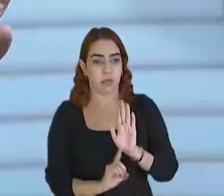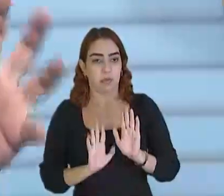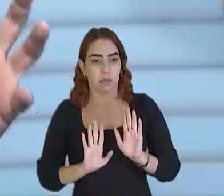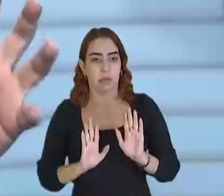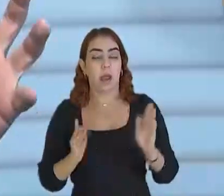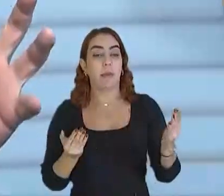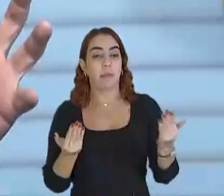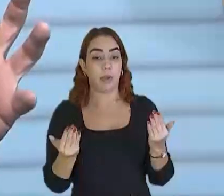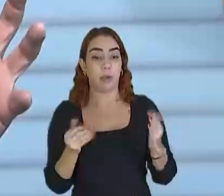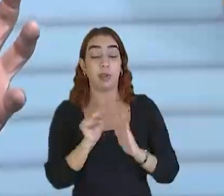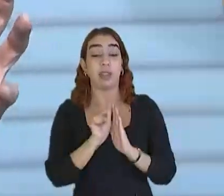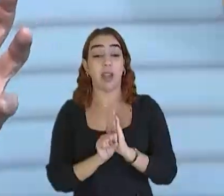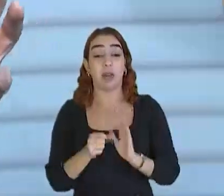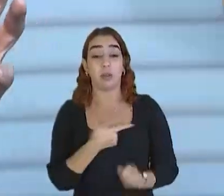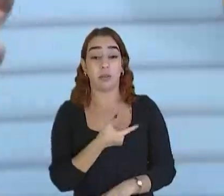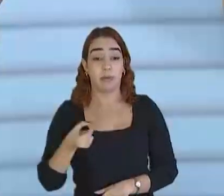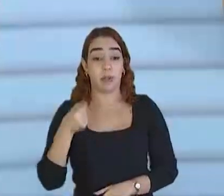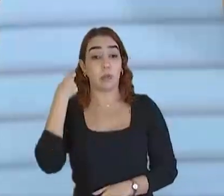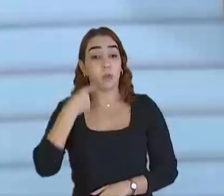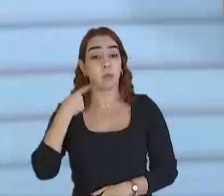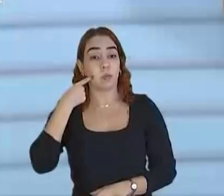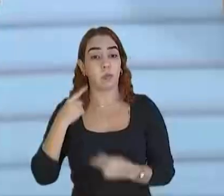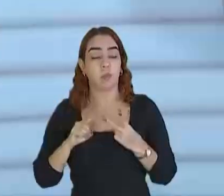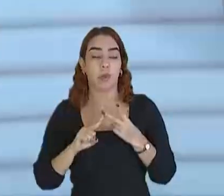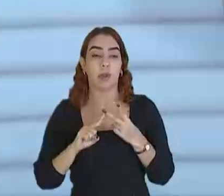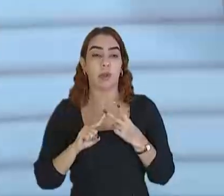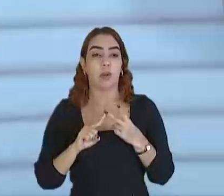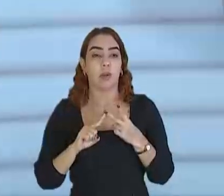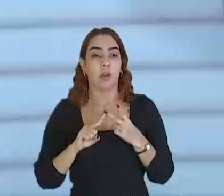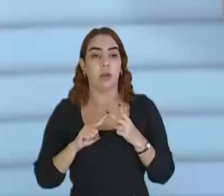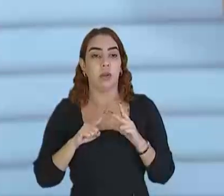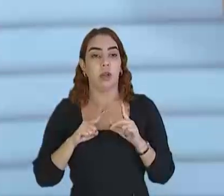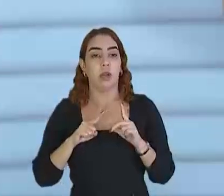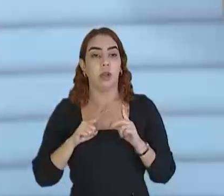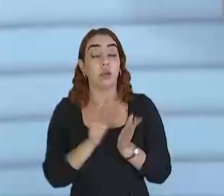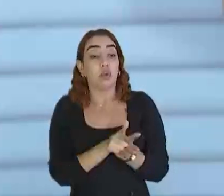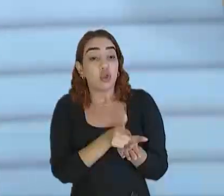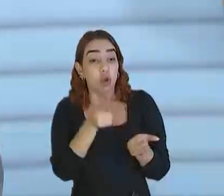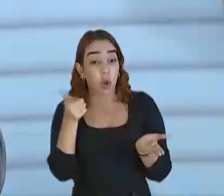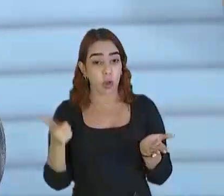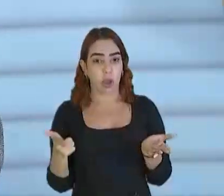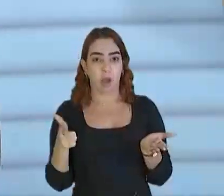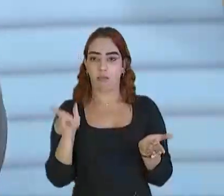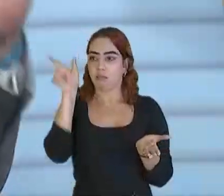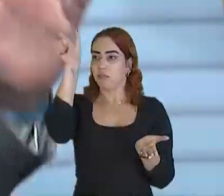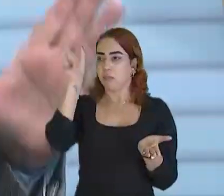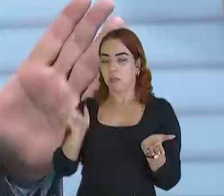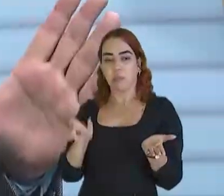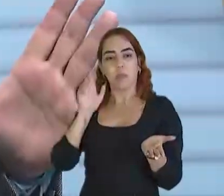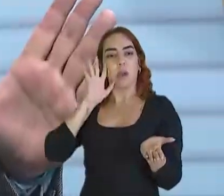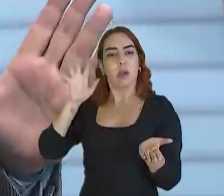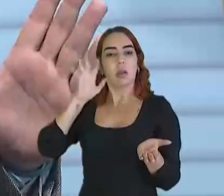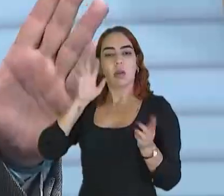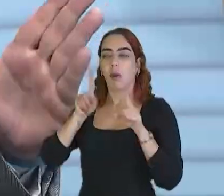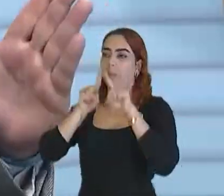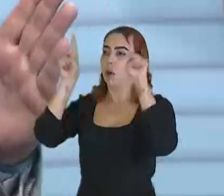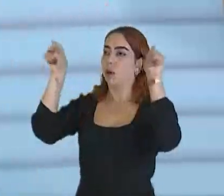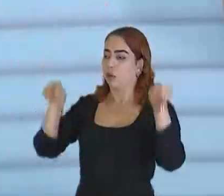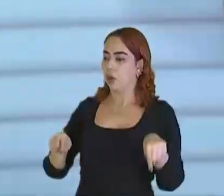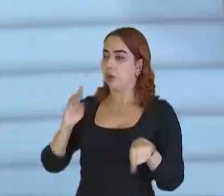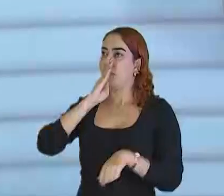no início do século XX. Né? Você tinha assim, aquela figura do grande jornalista que pensava o projeto para o Brasil,